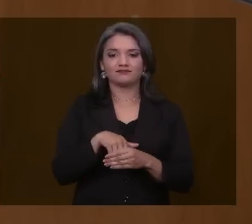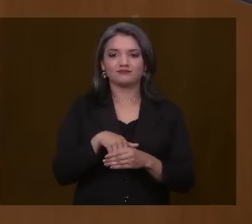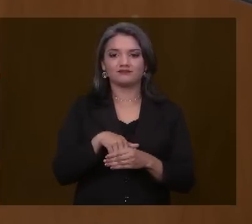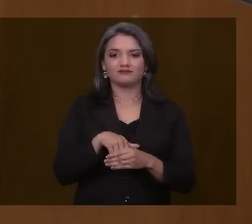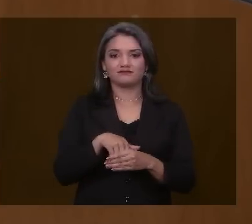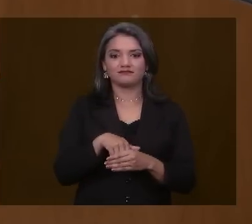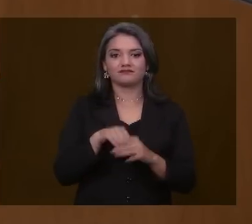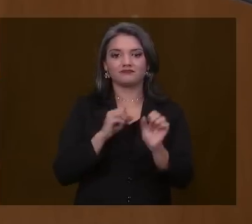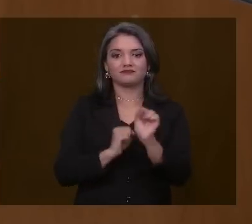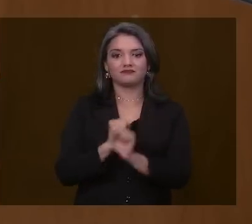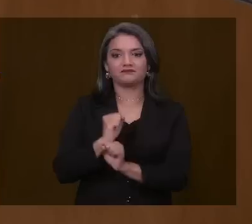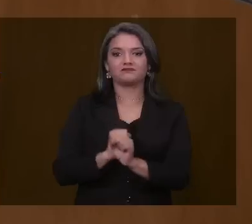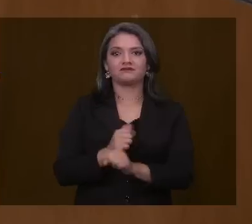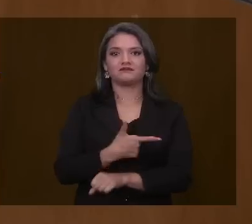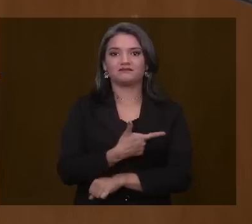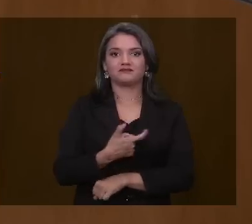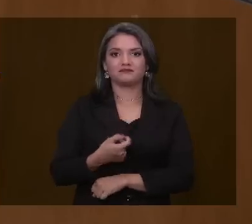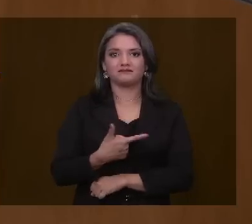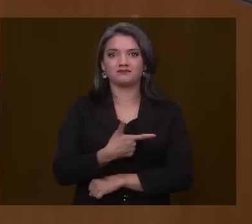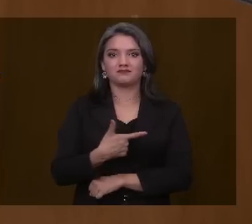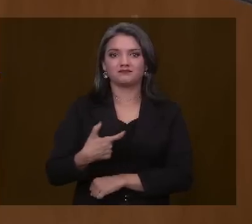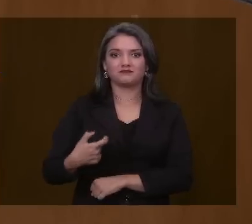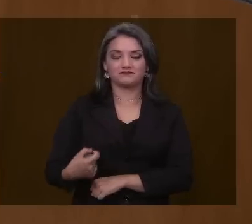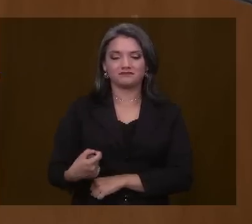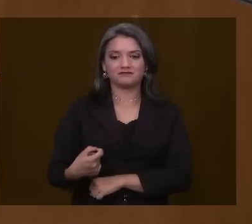de 2020 chegassem,